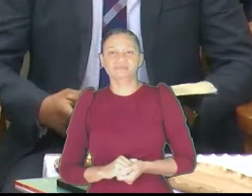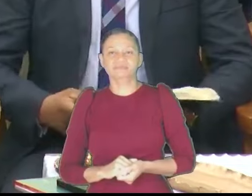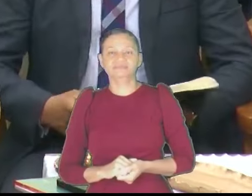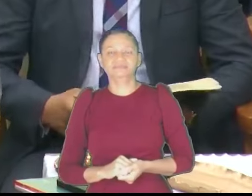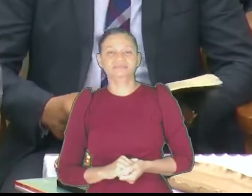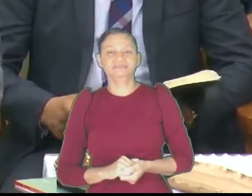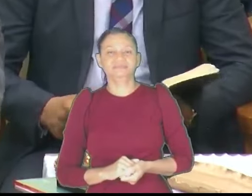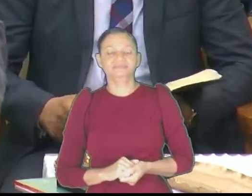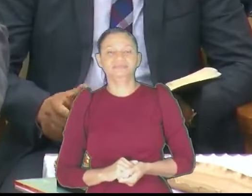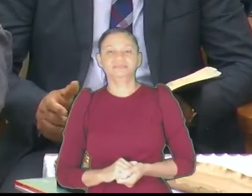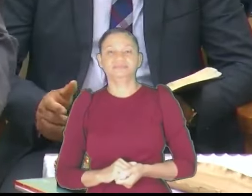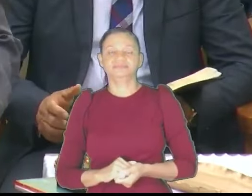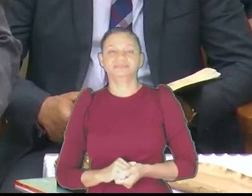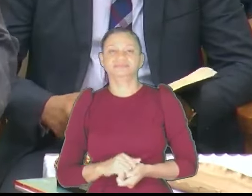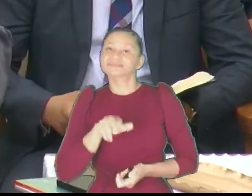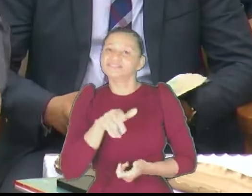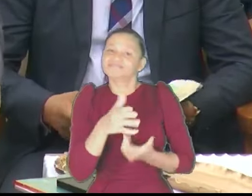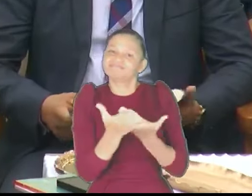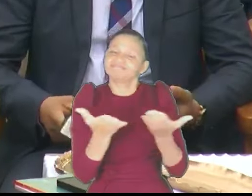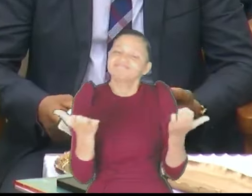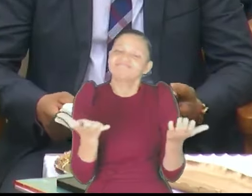Meus irmãos, eu quero